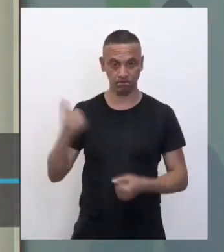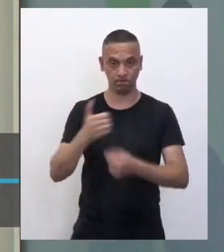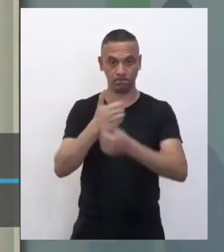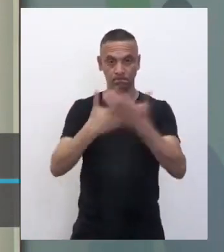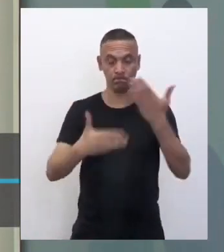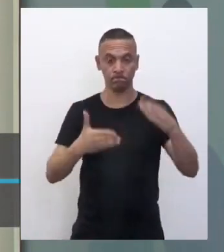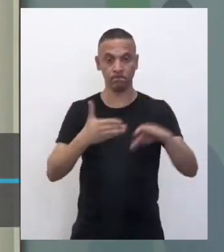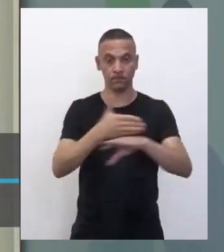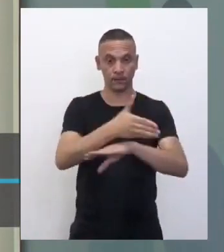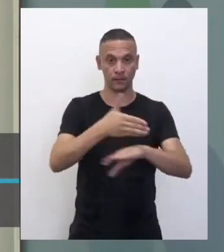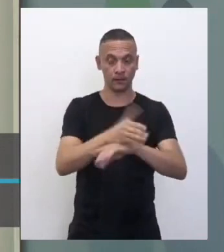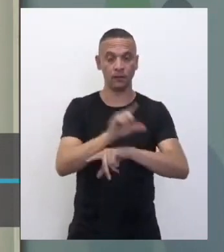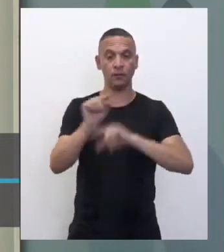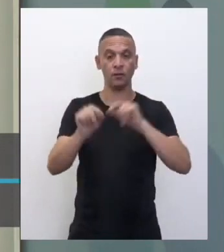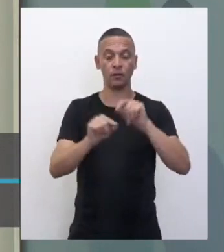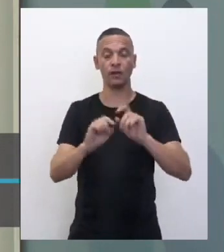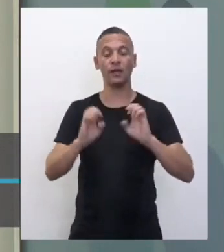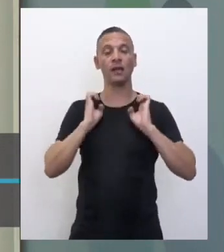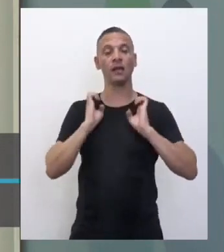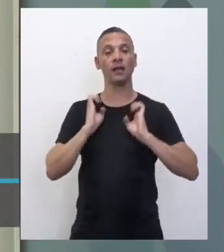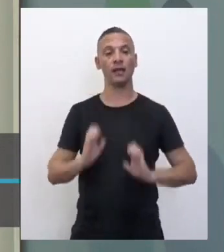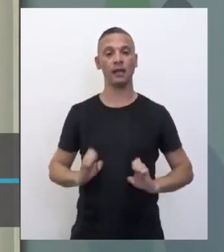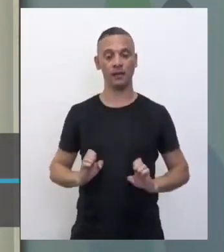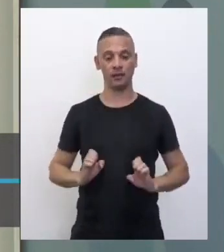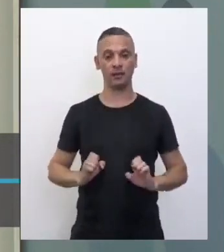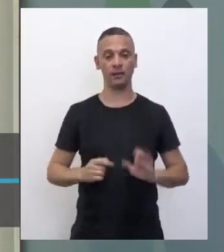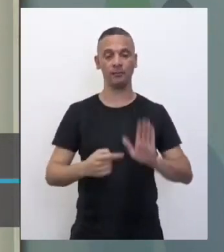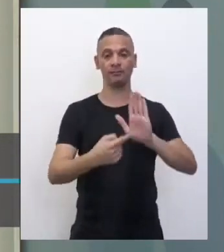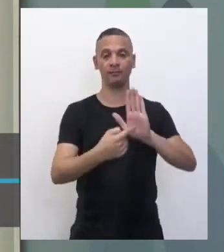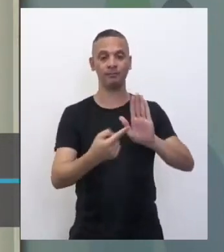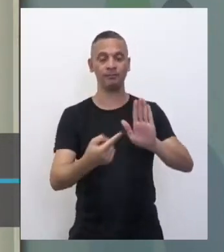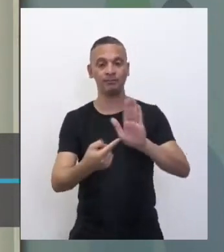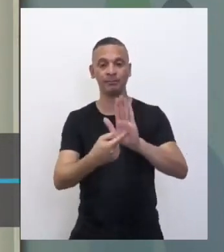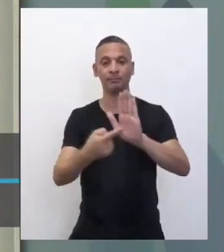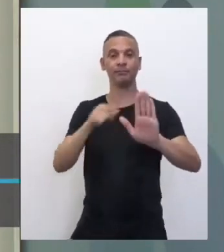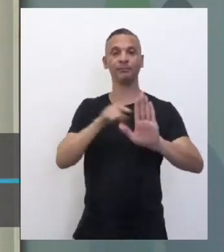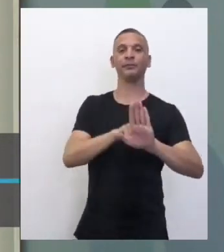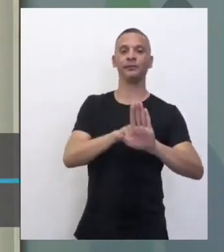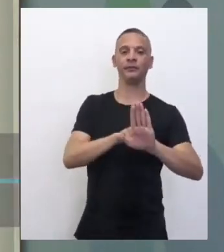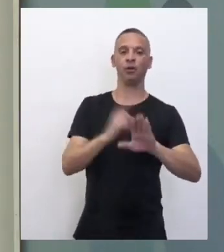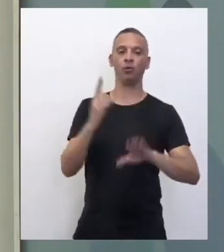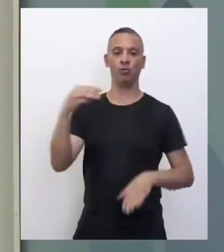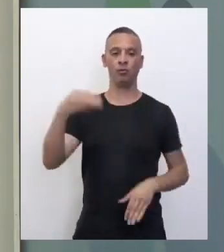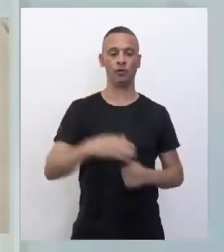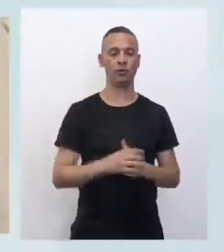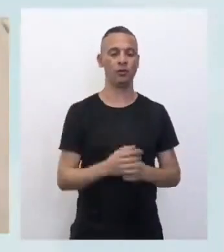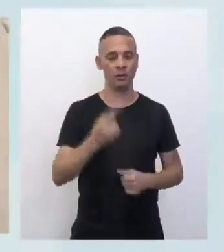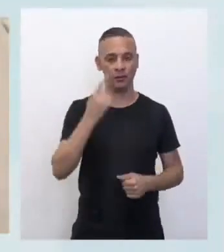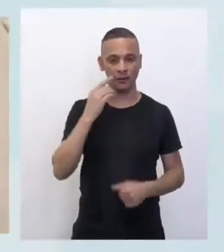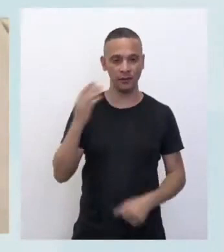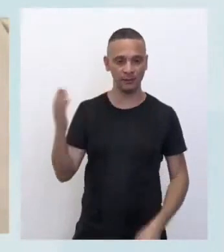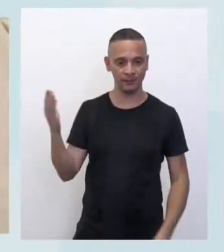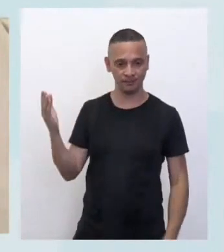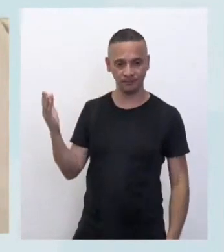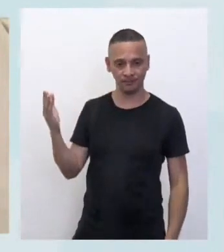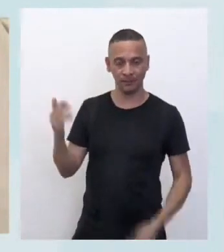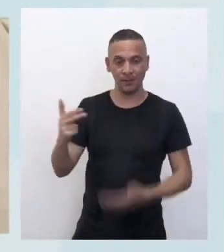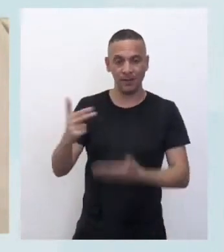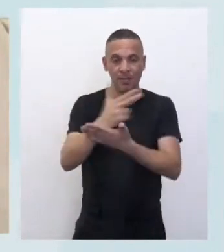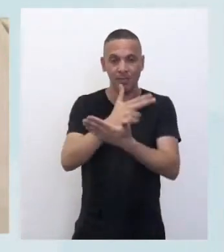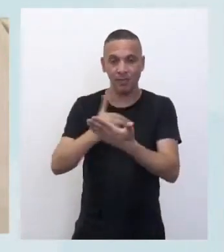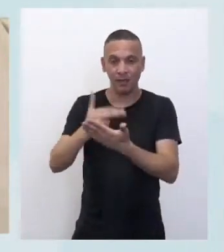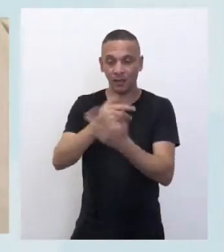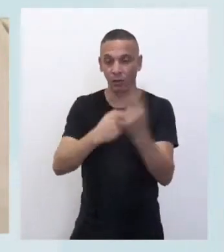que a gente vai trabalhar com a ética em metáforas, tá? Vai ser uma coisa bem rápida, 1 minutinho. Vão aparecer na tela para vocês 2 imagens.